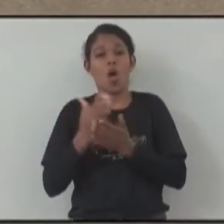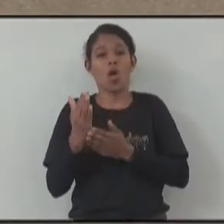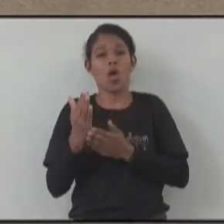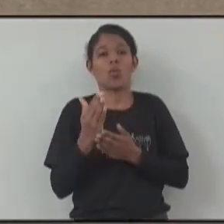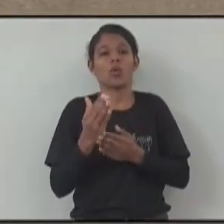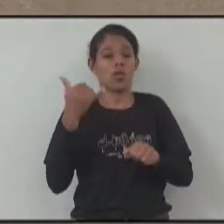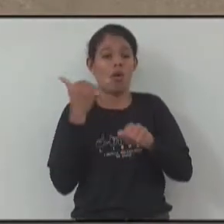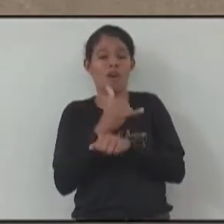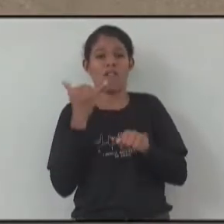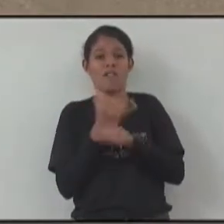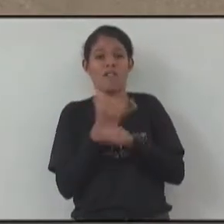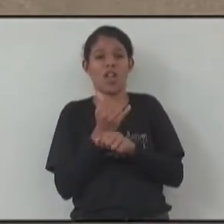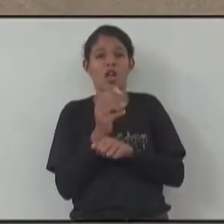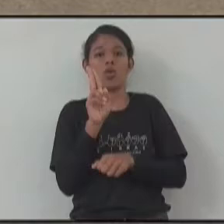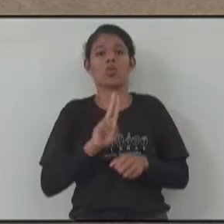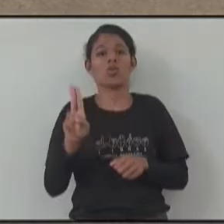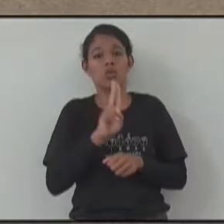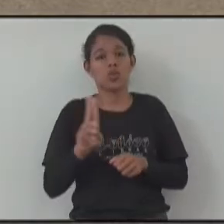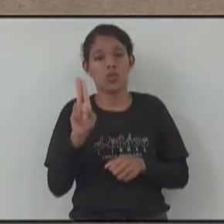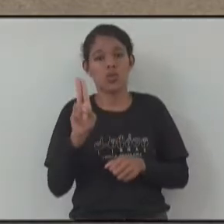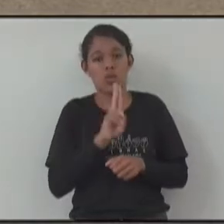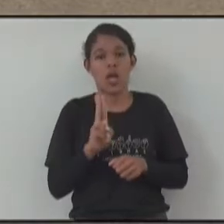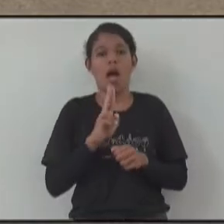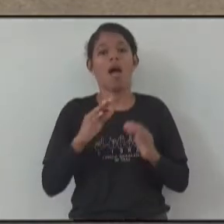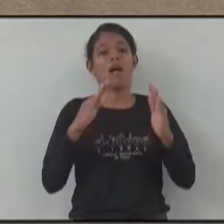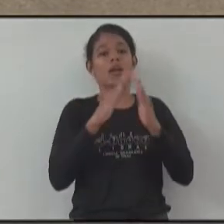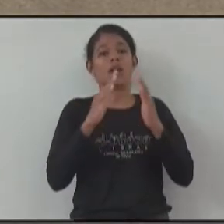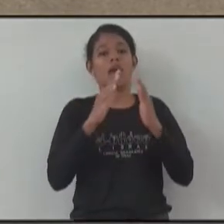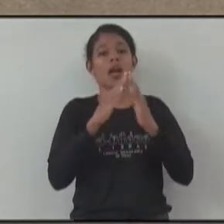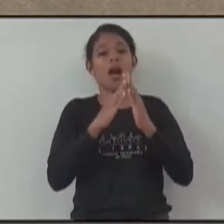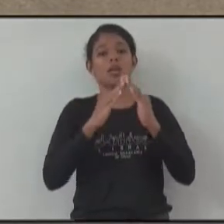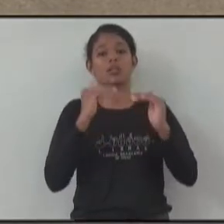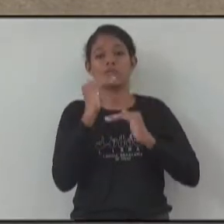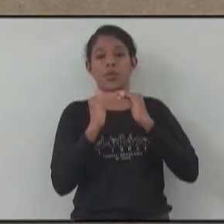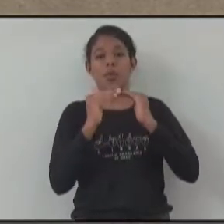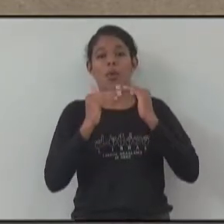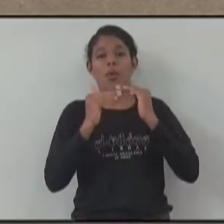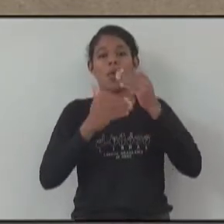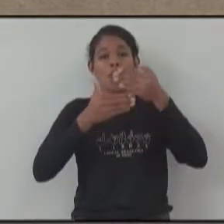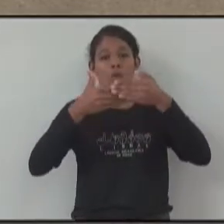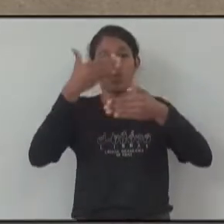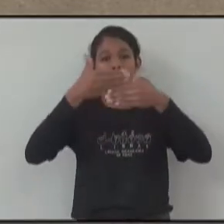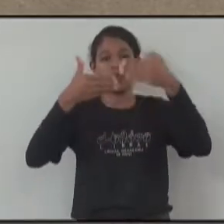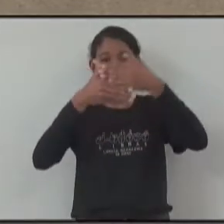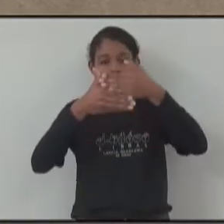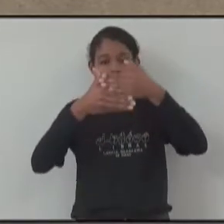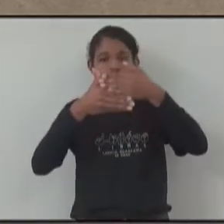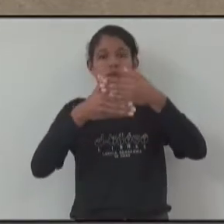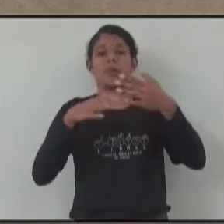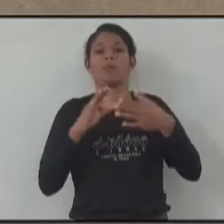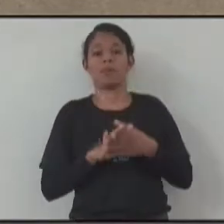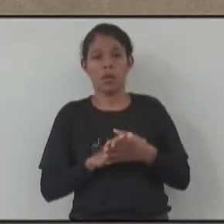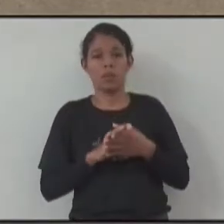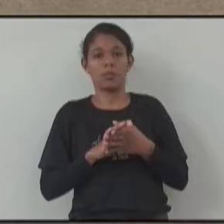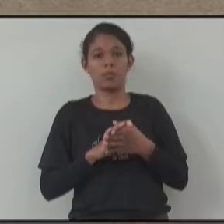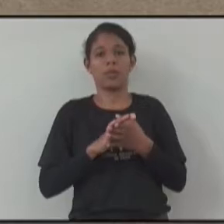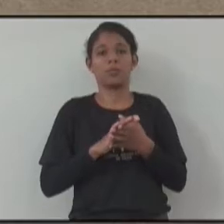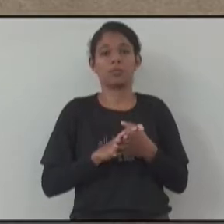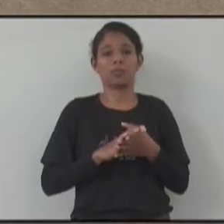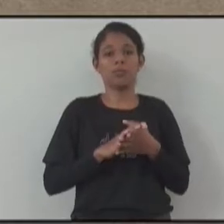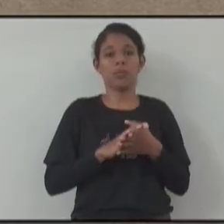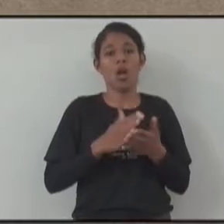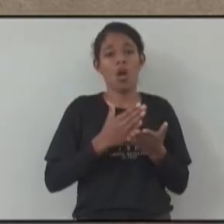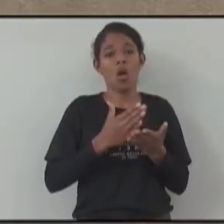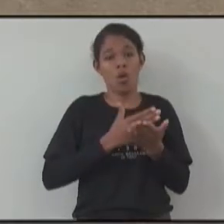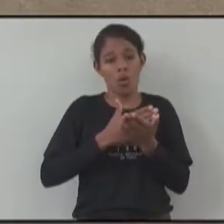os primeiros habitações fixas, nuragues e os domens. São habitações fixas,